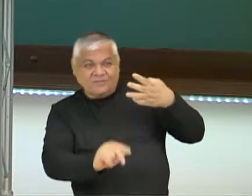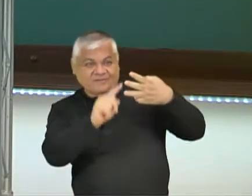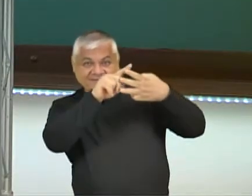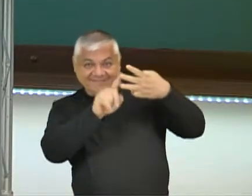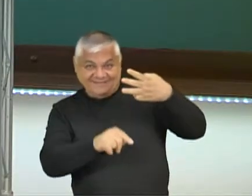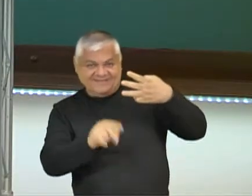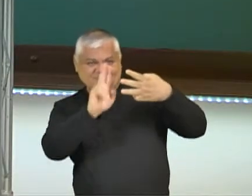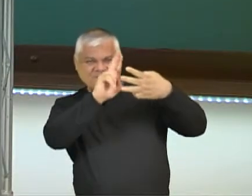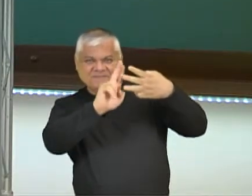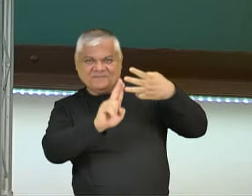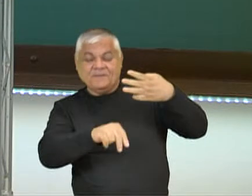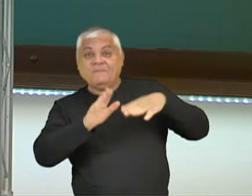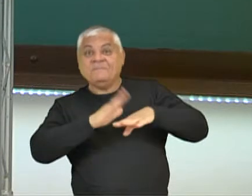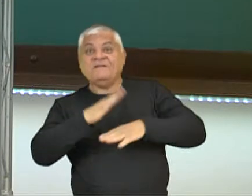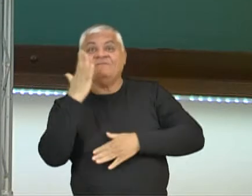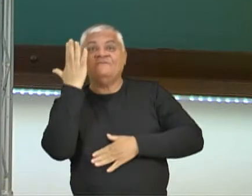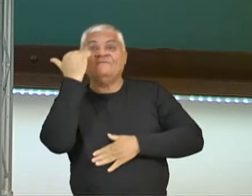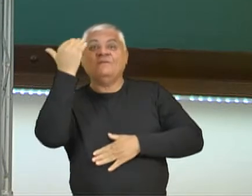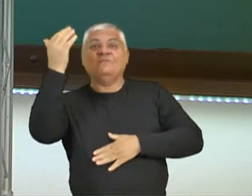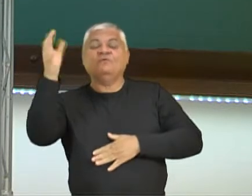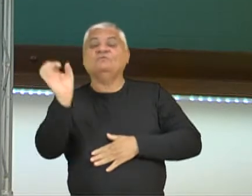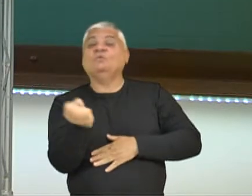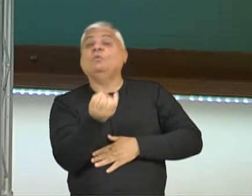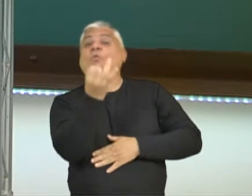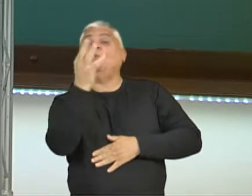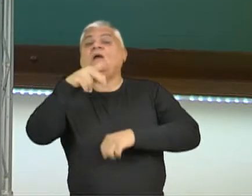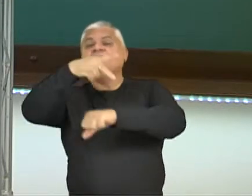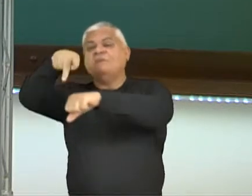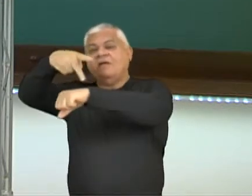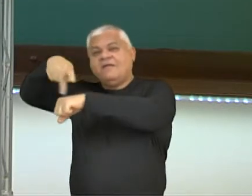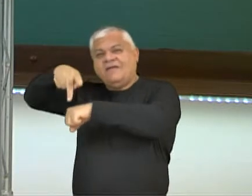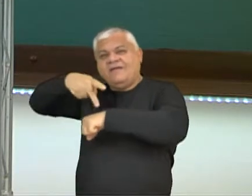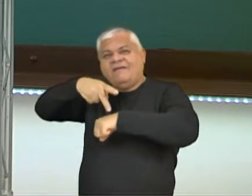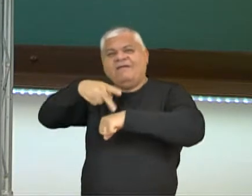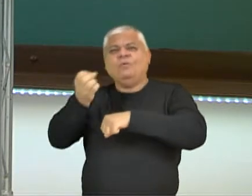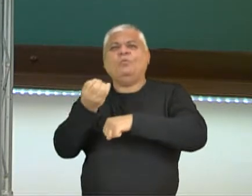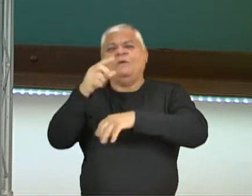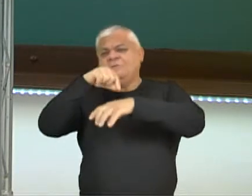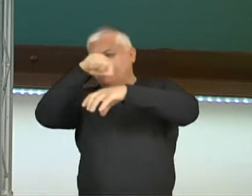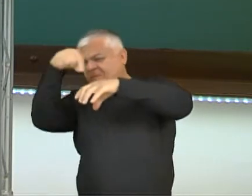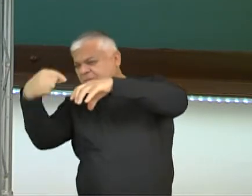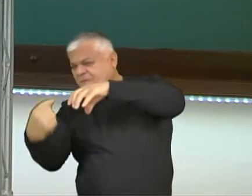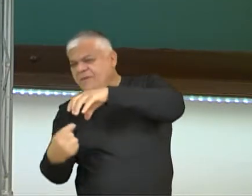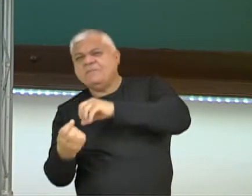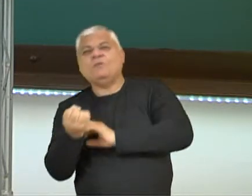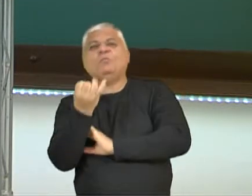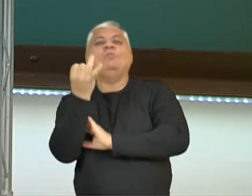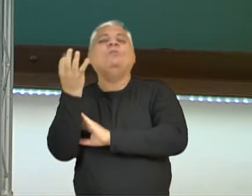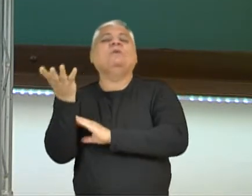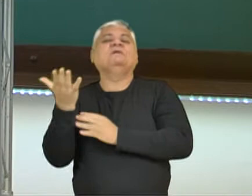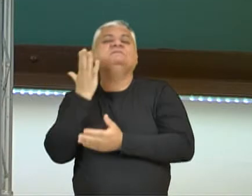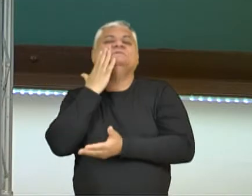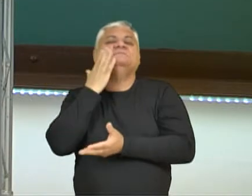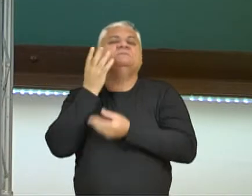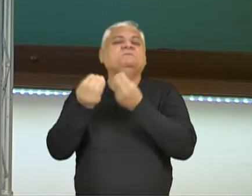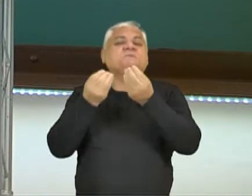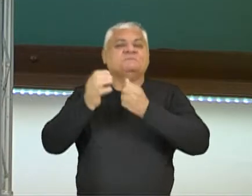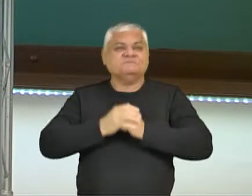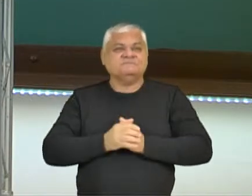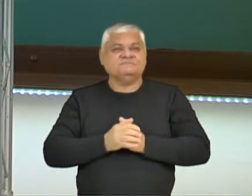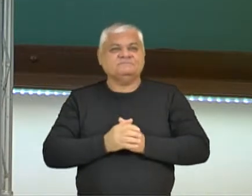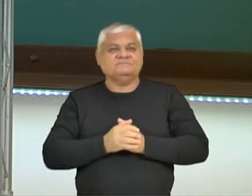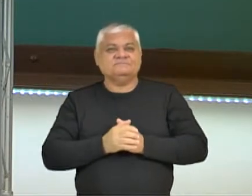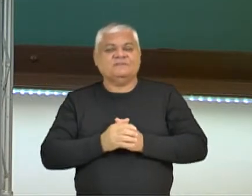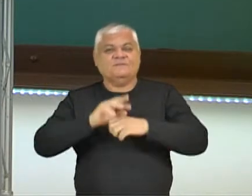3 de pintores mais populares abrange quantos países, gente, essa lista? Como é que eu faço para saber?